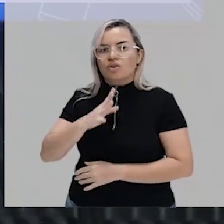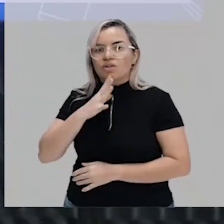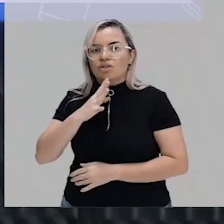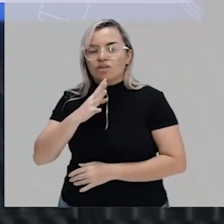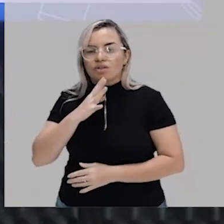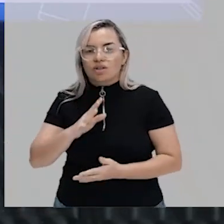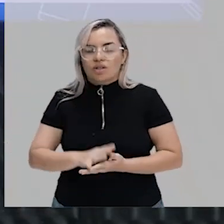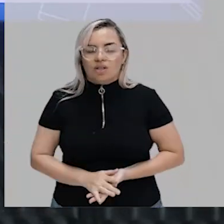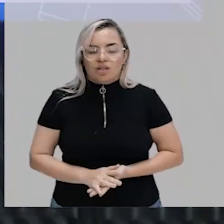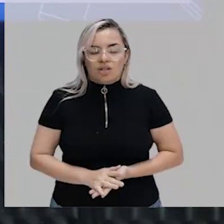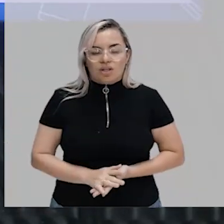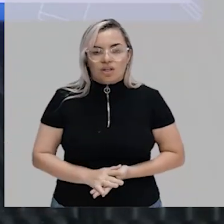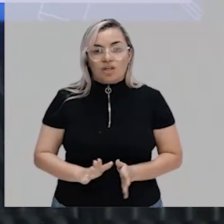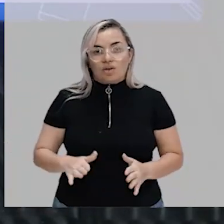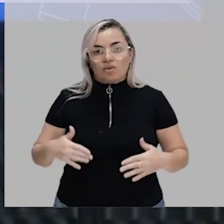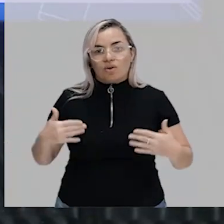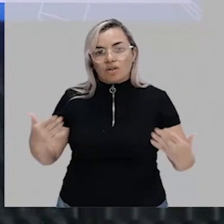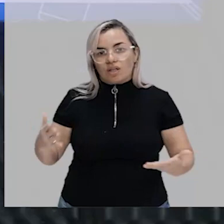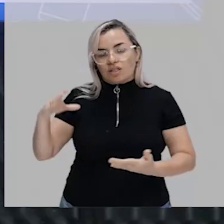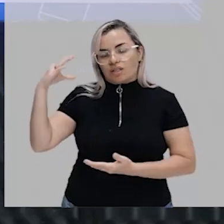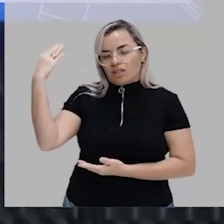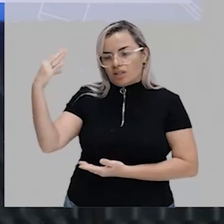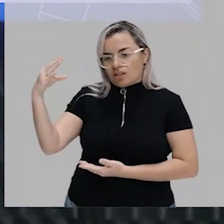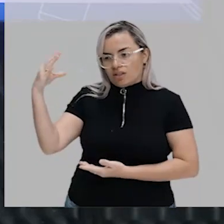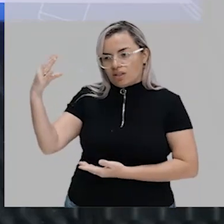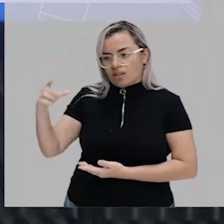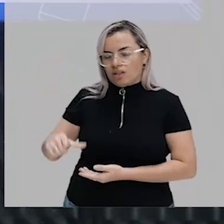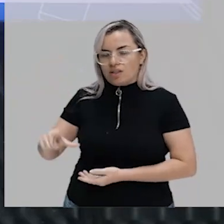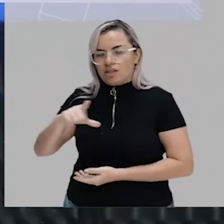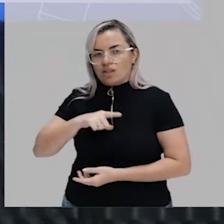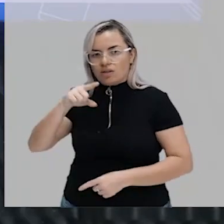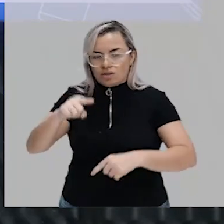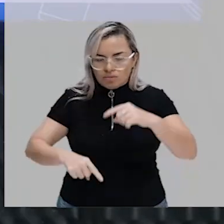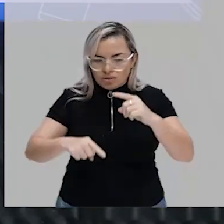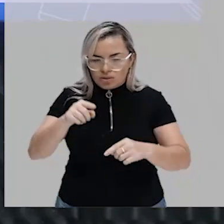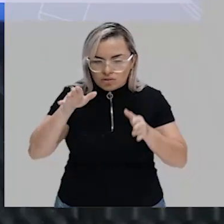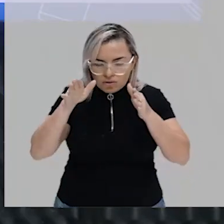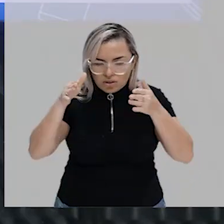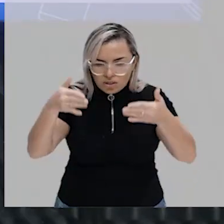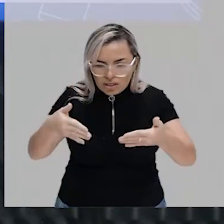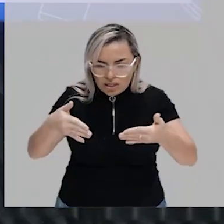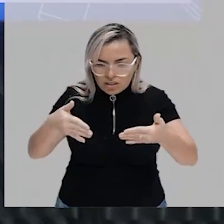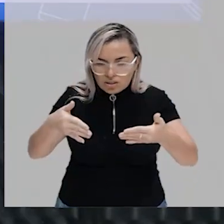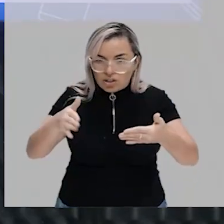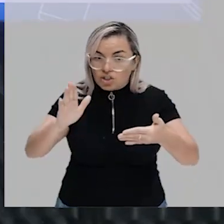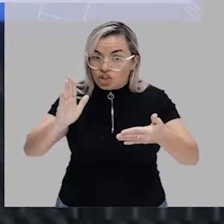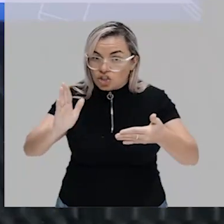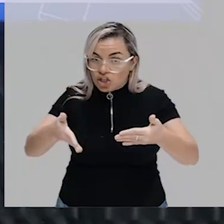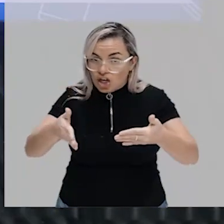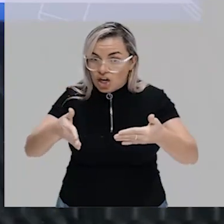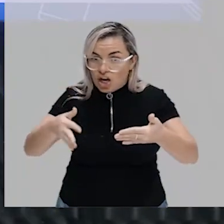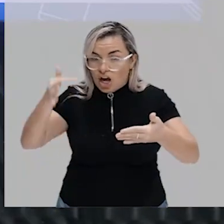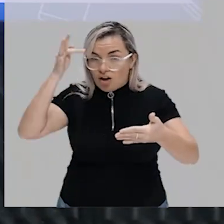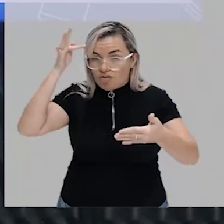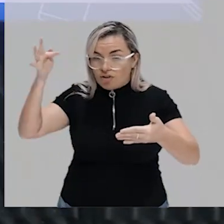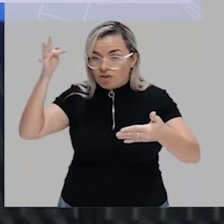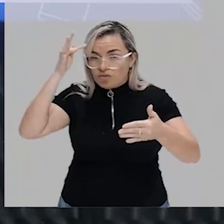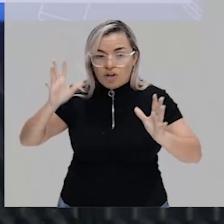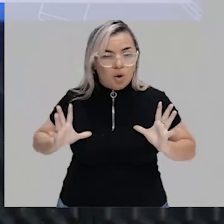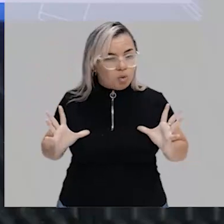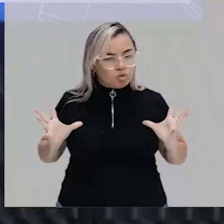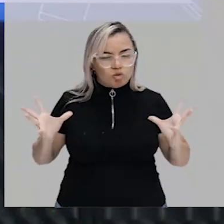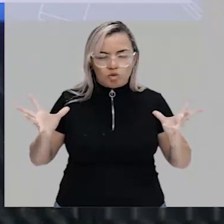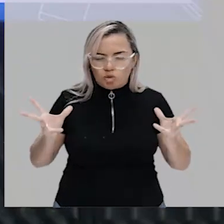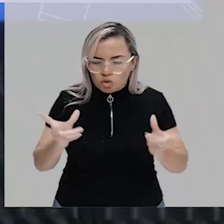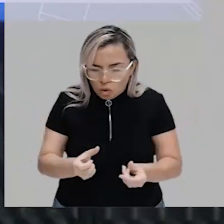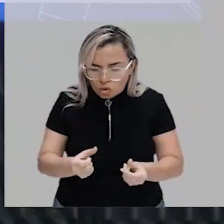muito definido, a filosofia busca a totalidade do conhecimento. Por isso que a terceira característica da filosofia é